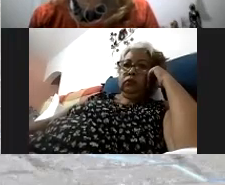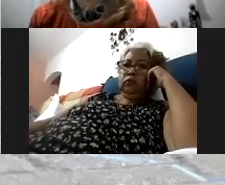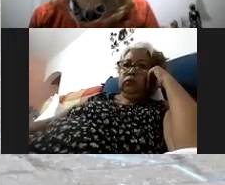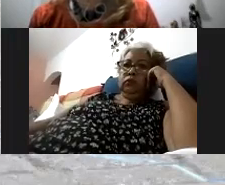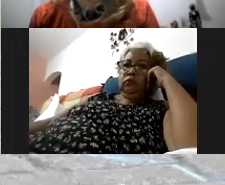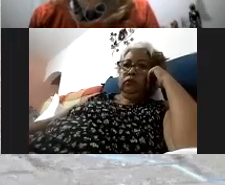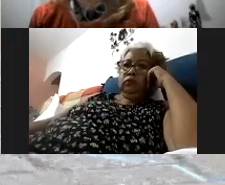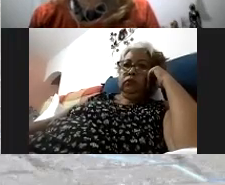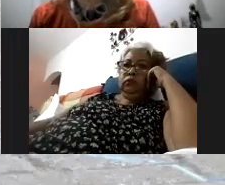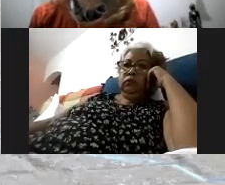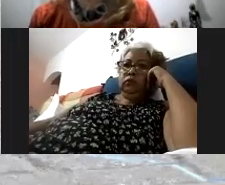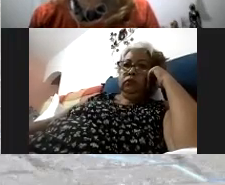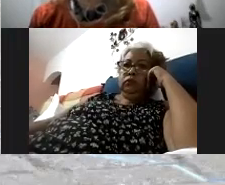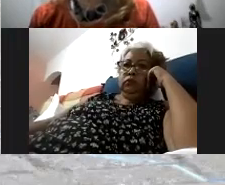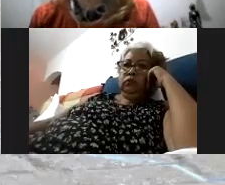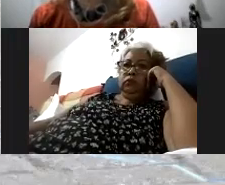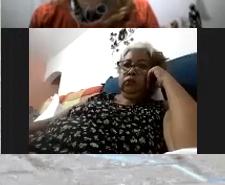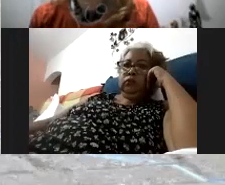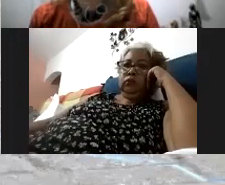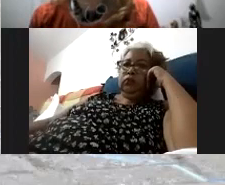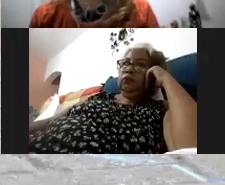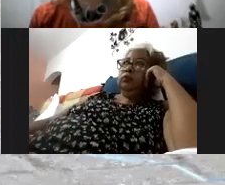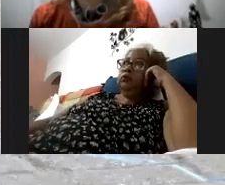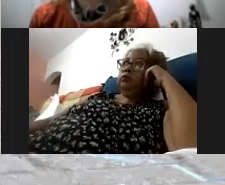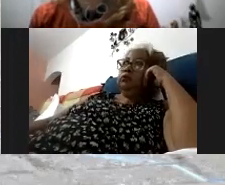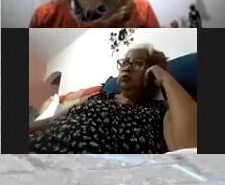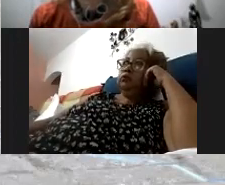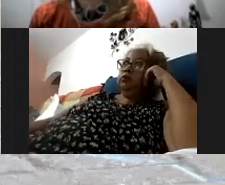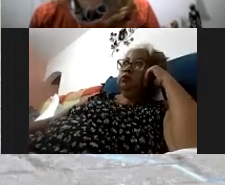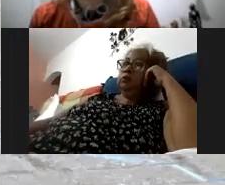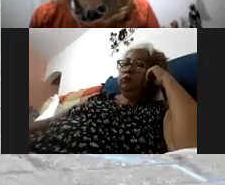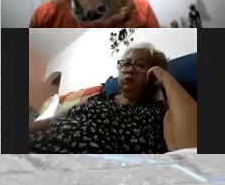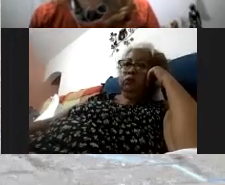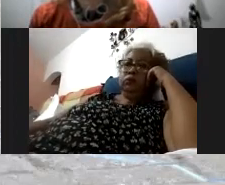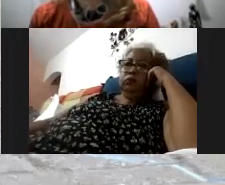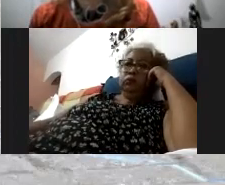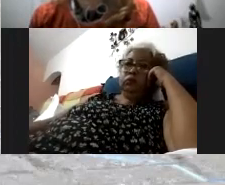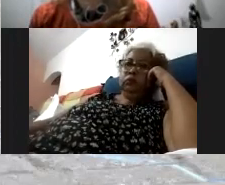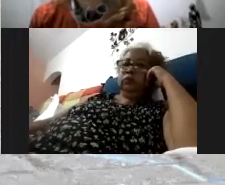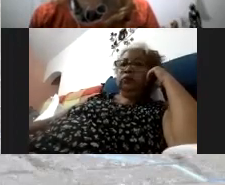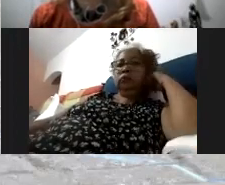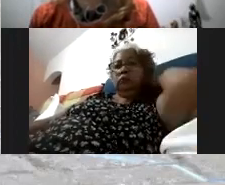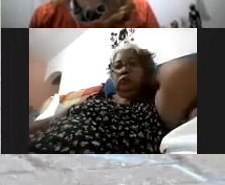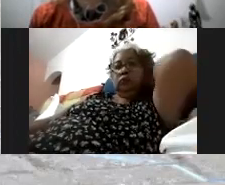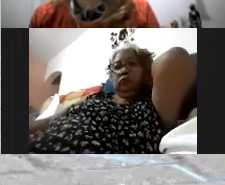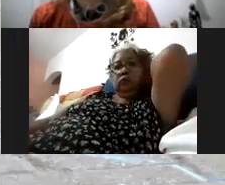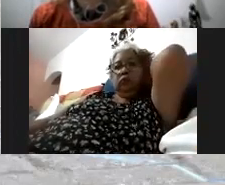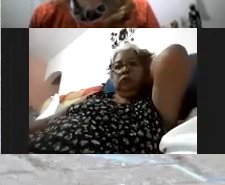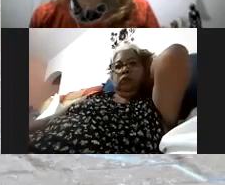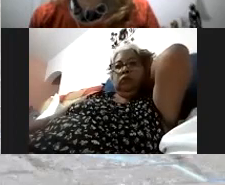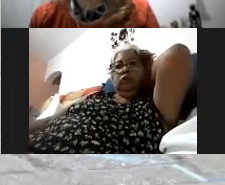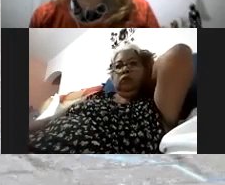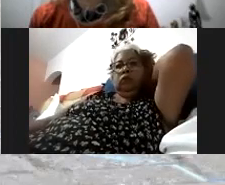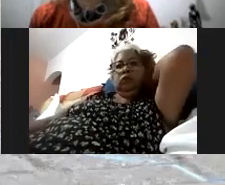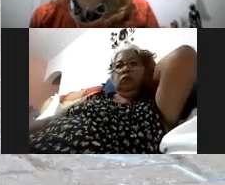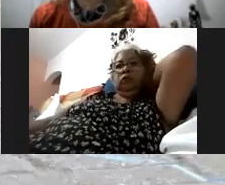conversa. Então, é a mesma imagem da cadeira de roda que foi descrita pela Rosângela. E aí eu faço uma segunda pergunta neste ponto,